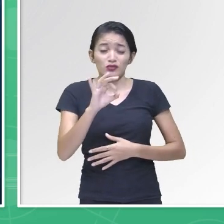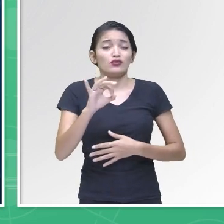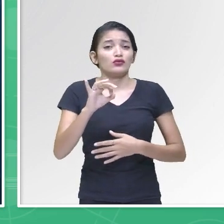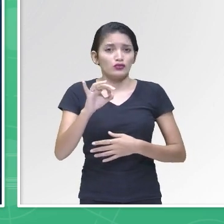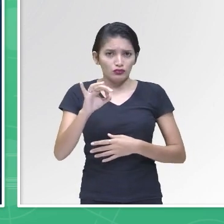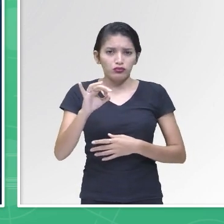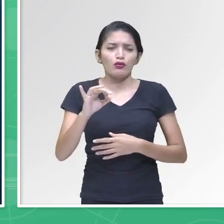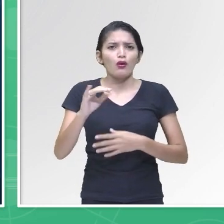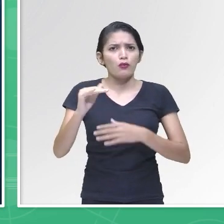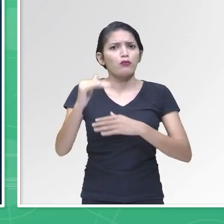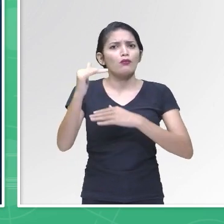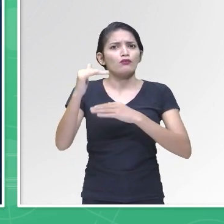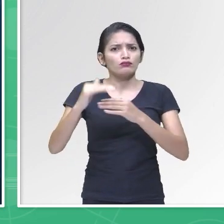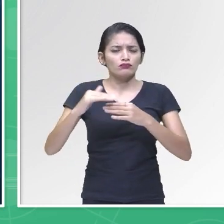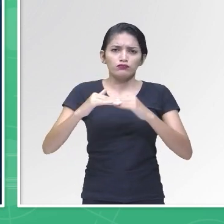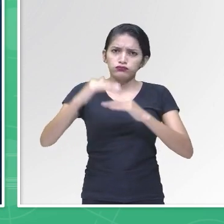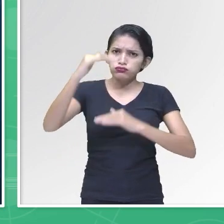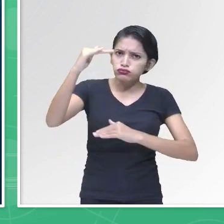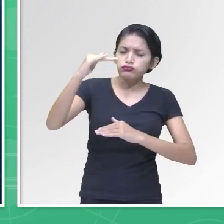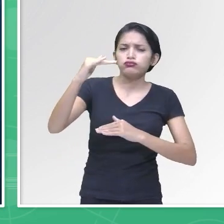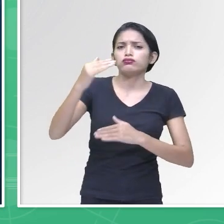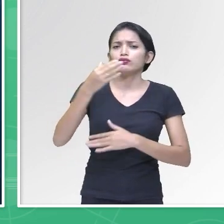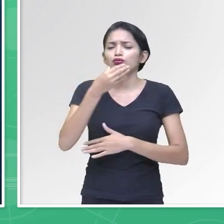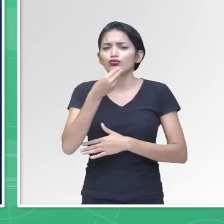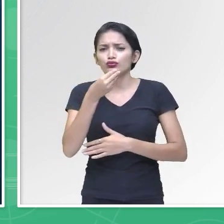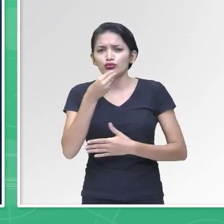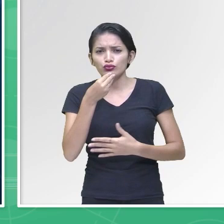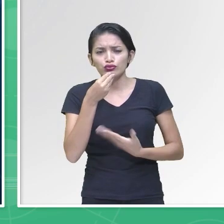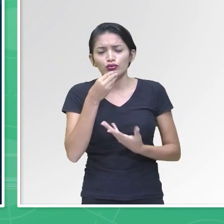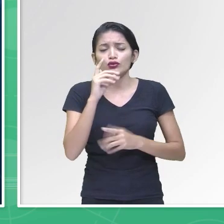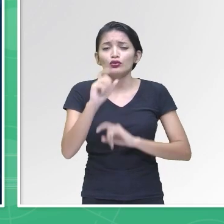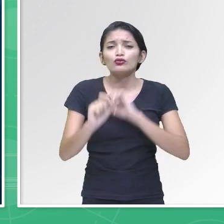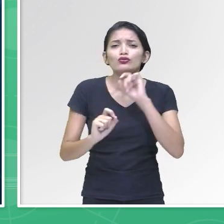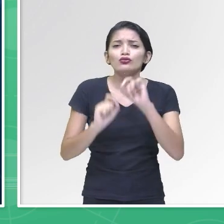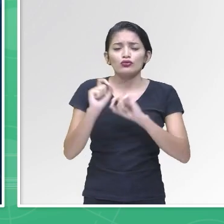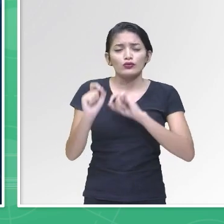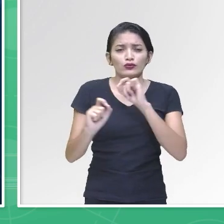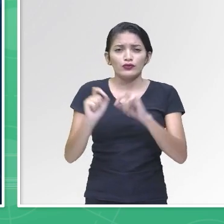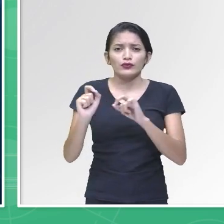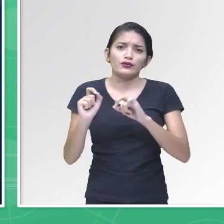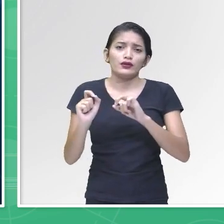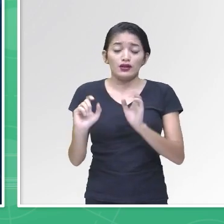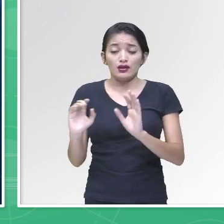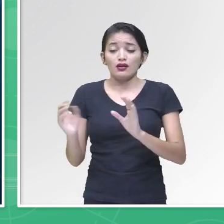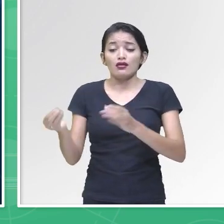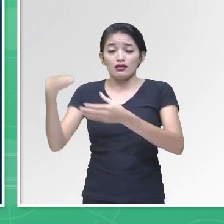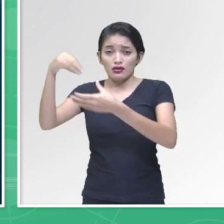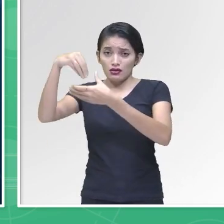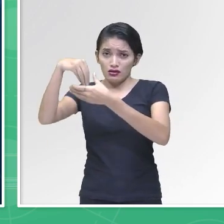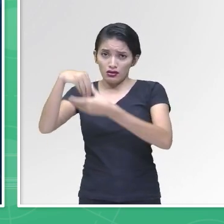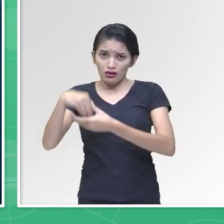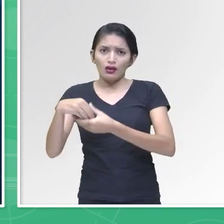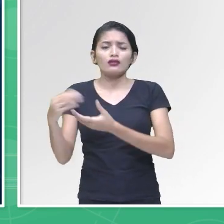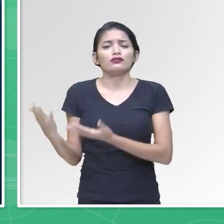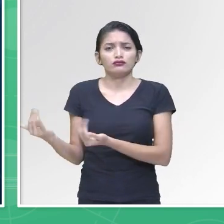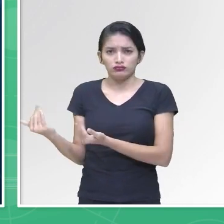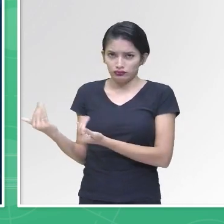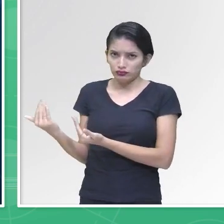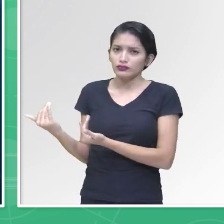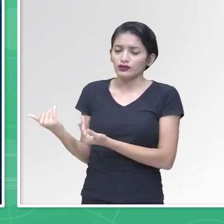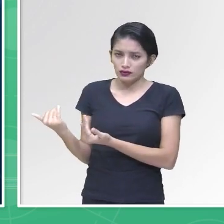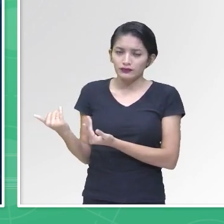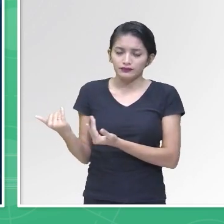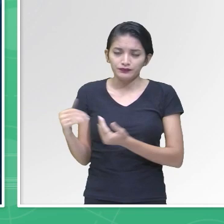de indivíduos que são considerados dentro da juventude, que